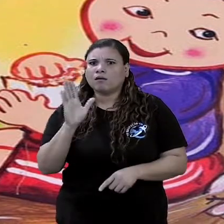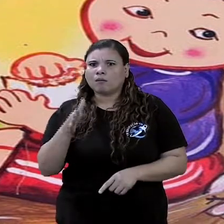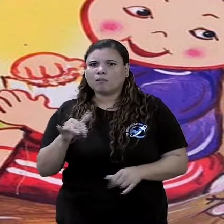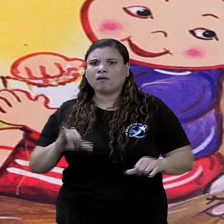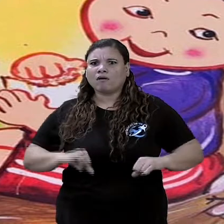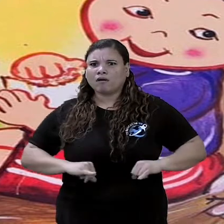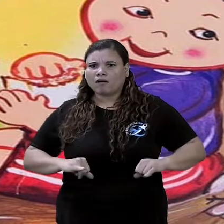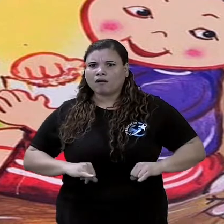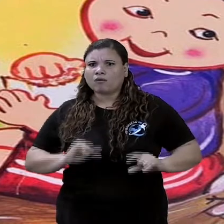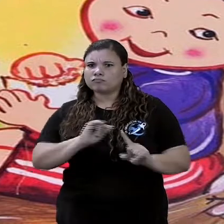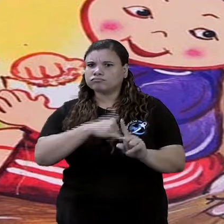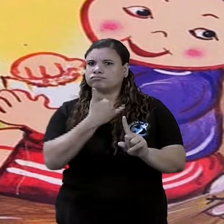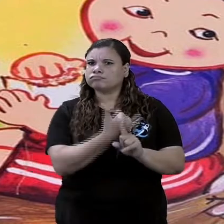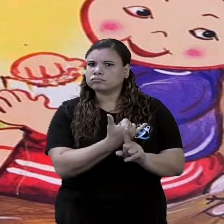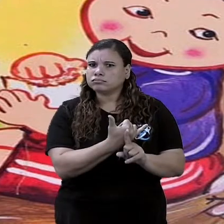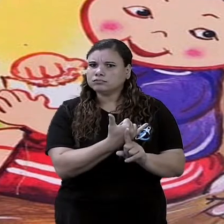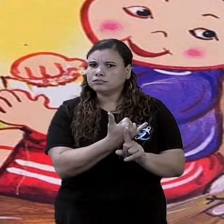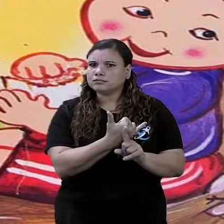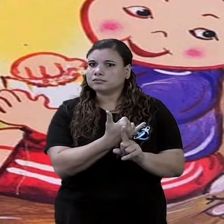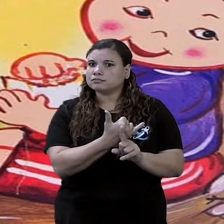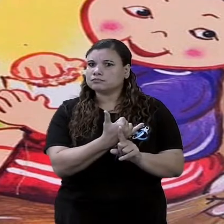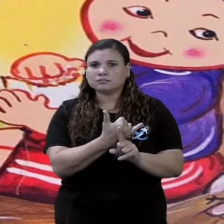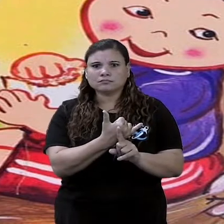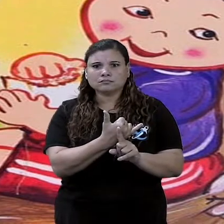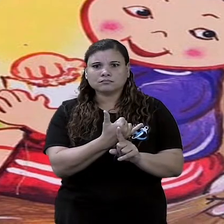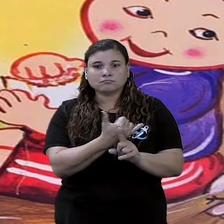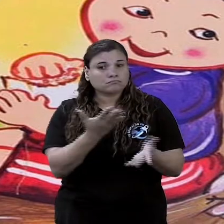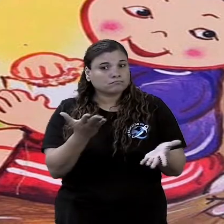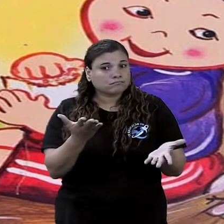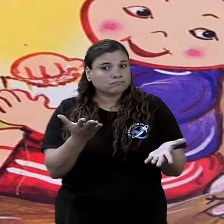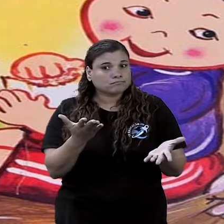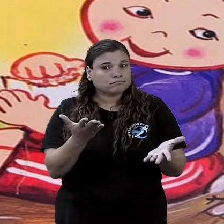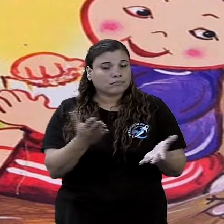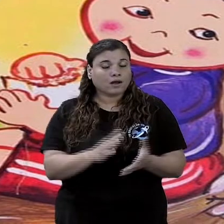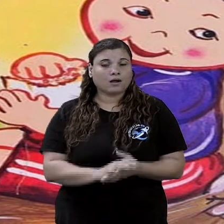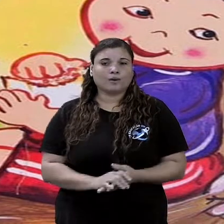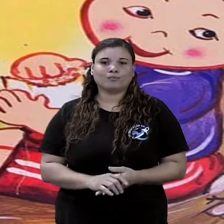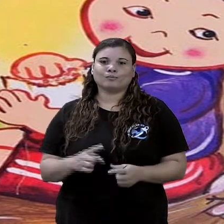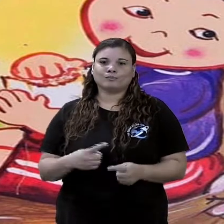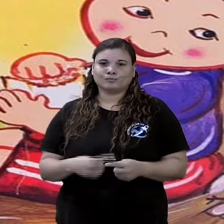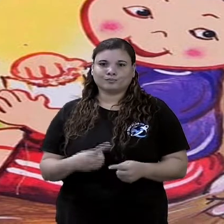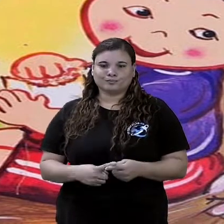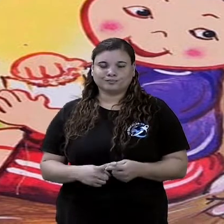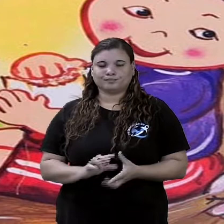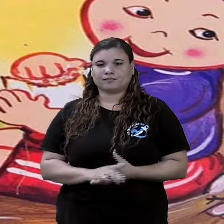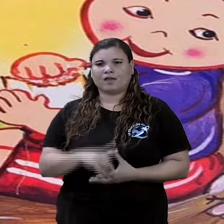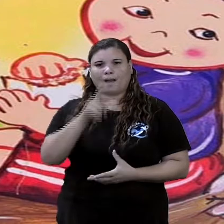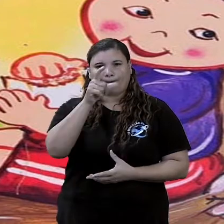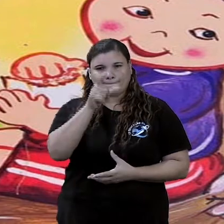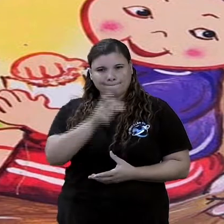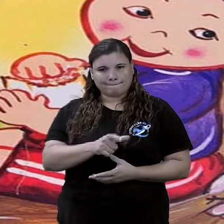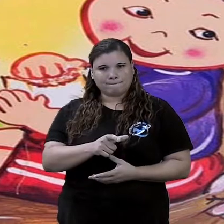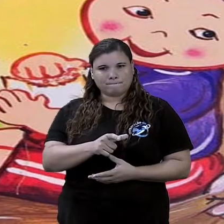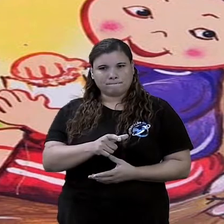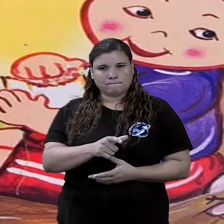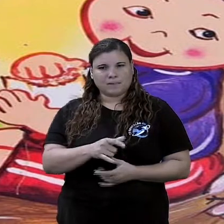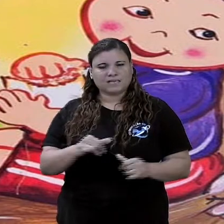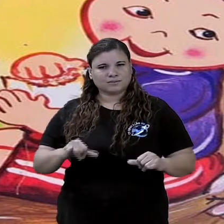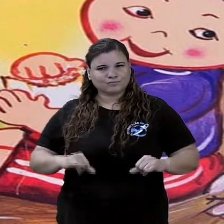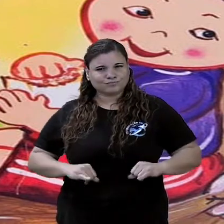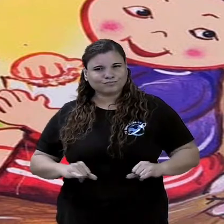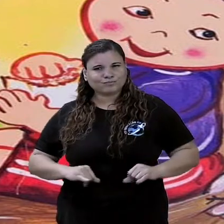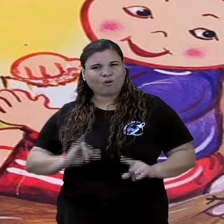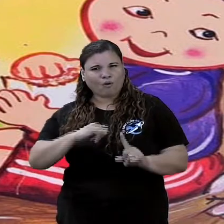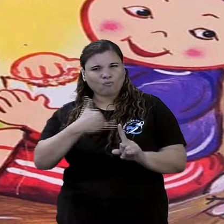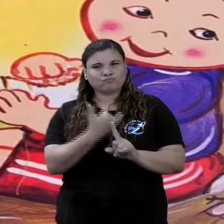sabe por que está sofrendo aquele tipo de agressão. Como eu falei para vocês, podem ser agressão